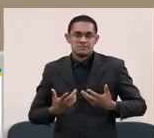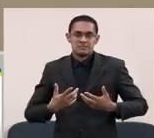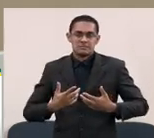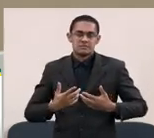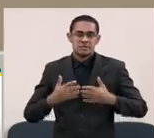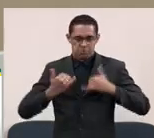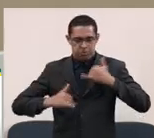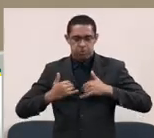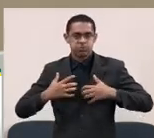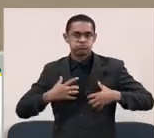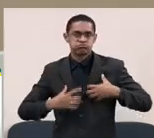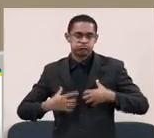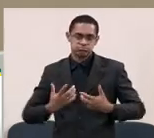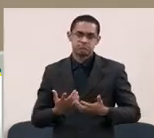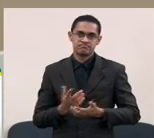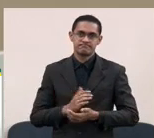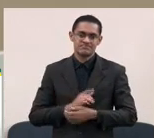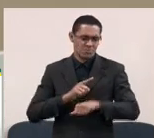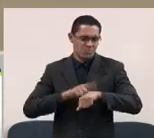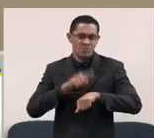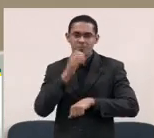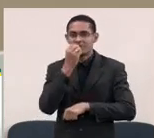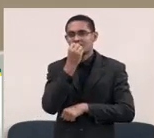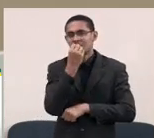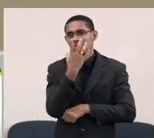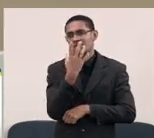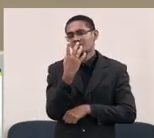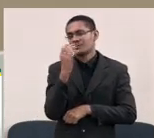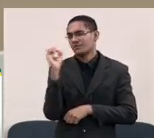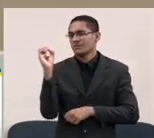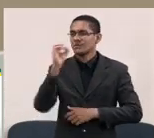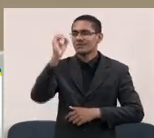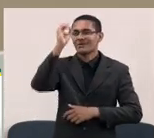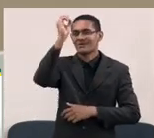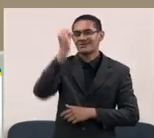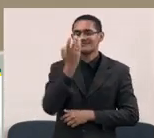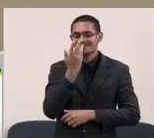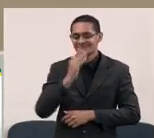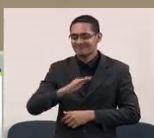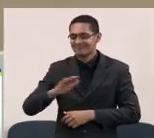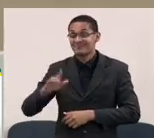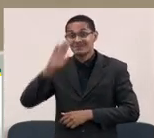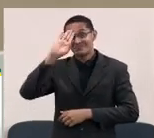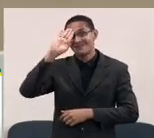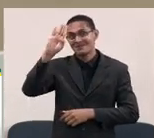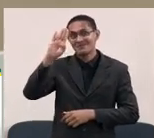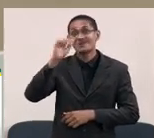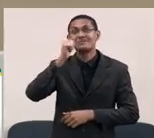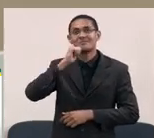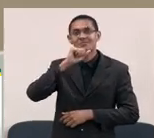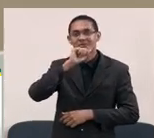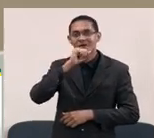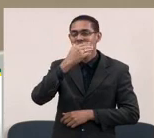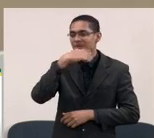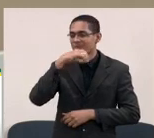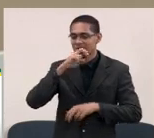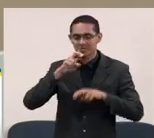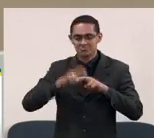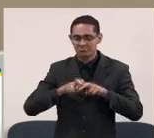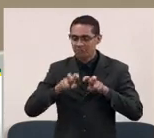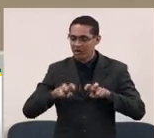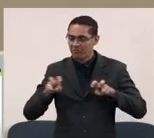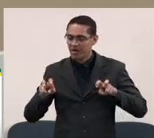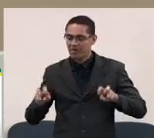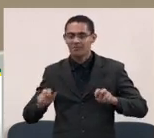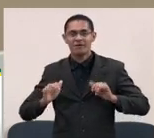crianças, e foi um momento fantástico que essas crianças, e principalmente os pais, puderam ficar sentadas à